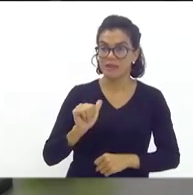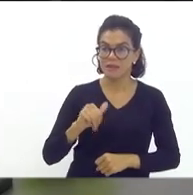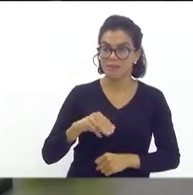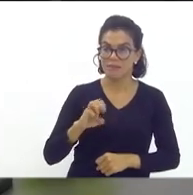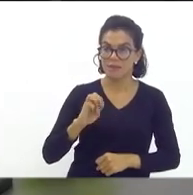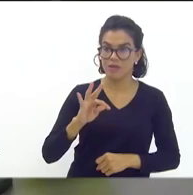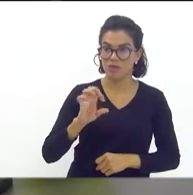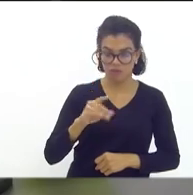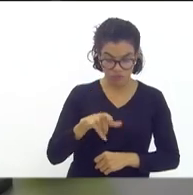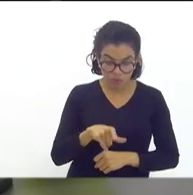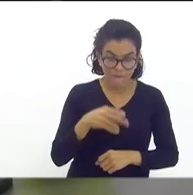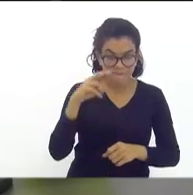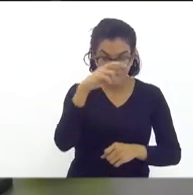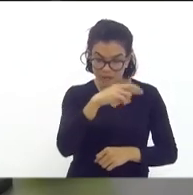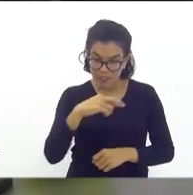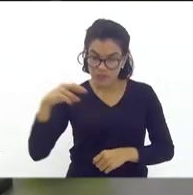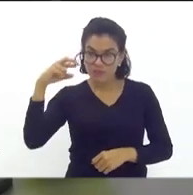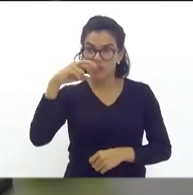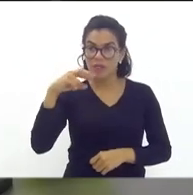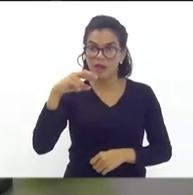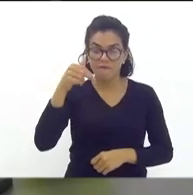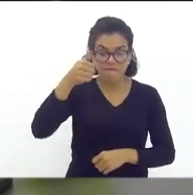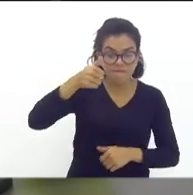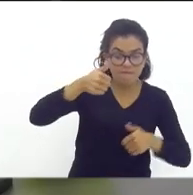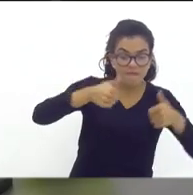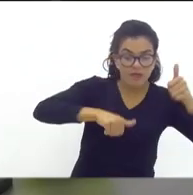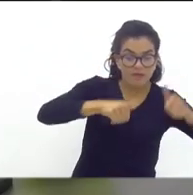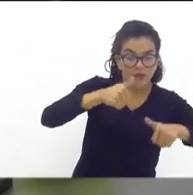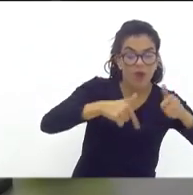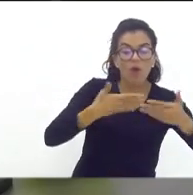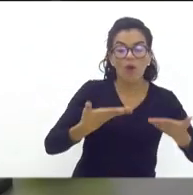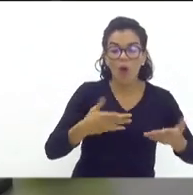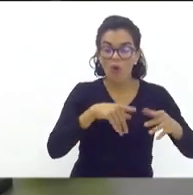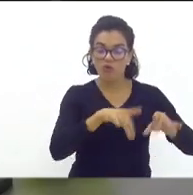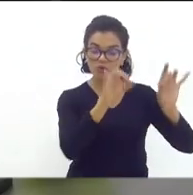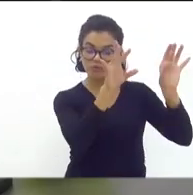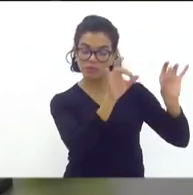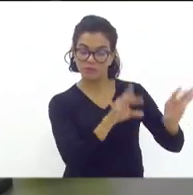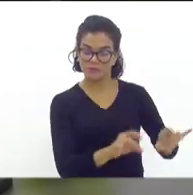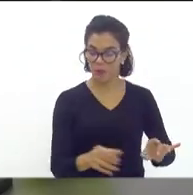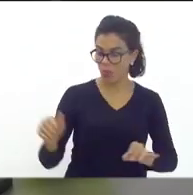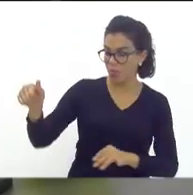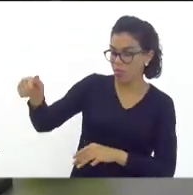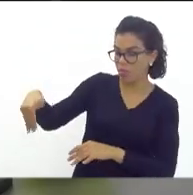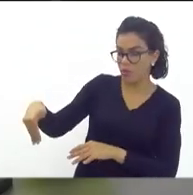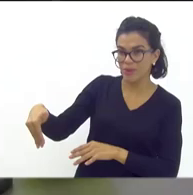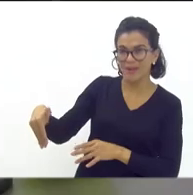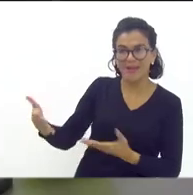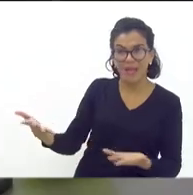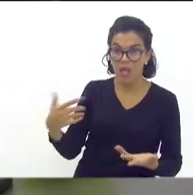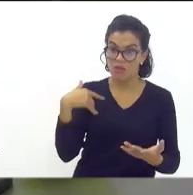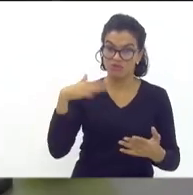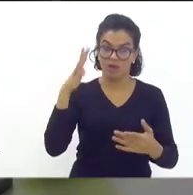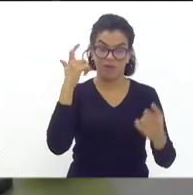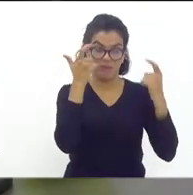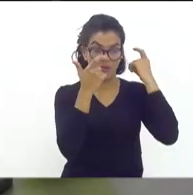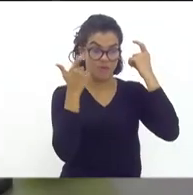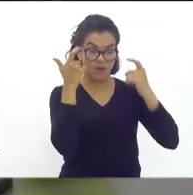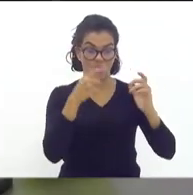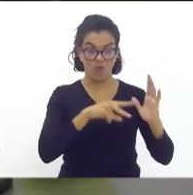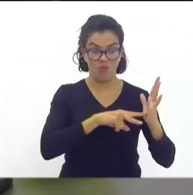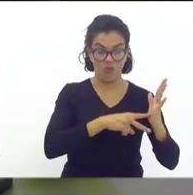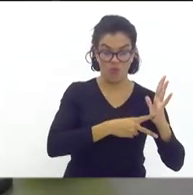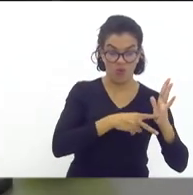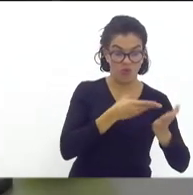para apurar isso inclusive verificar qual é o condomínio que tem esse tratamento diferenciado Então já fico até preocupado do condomínio